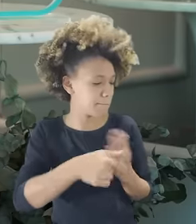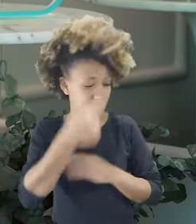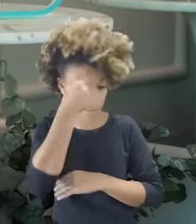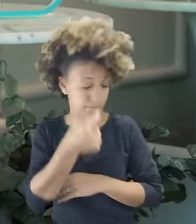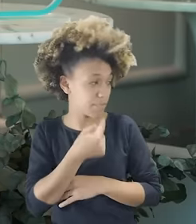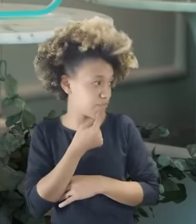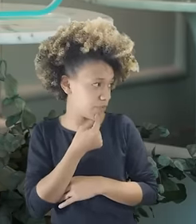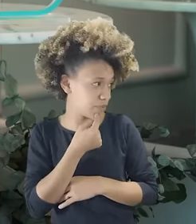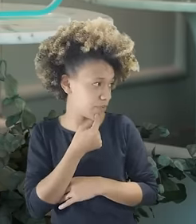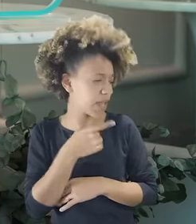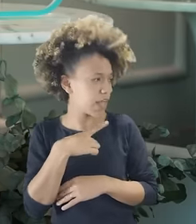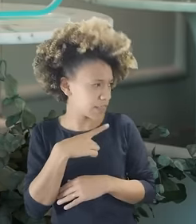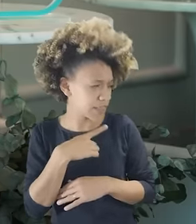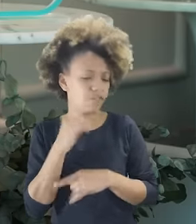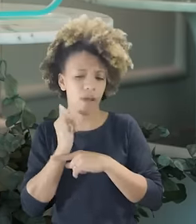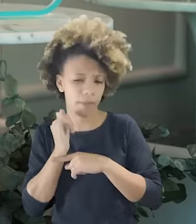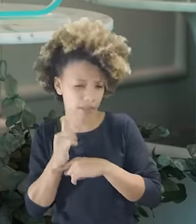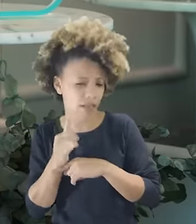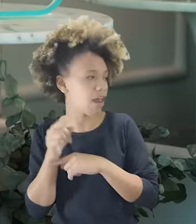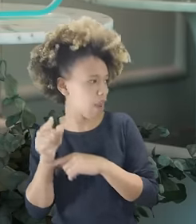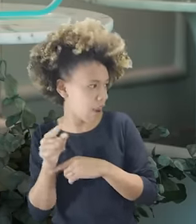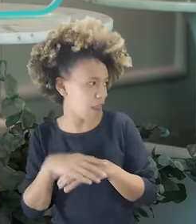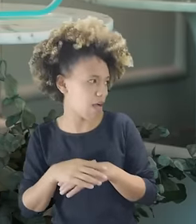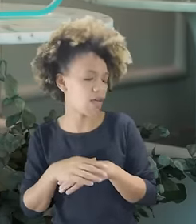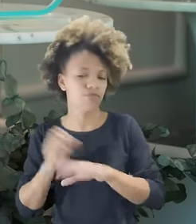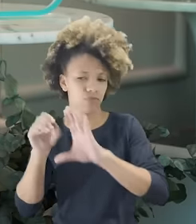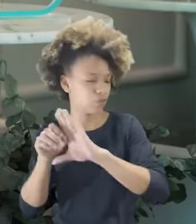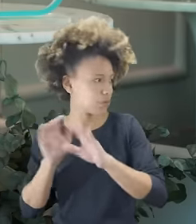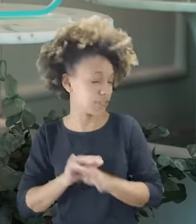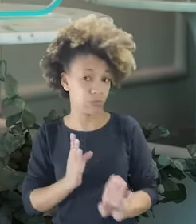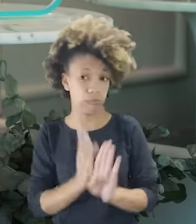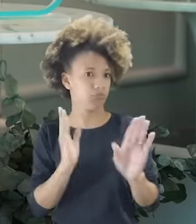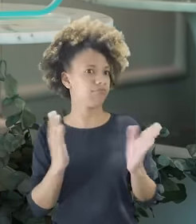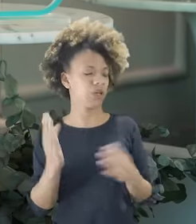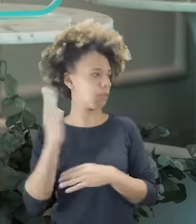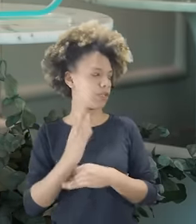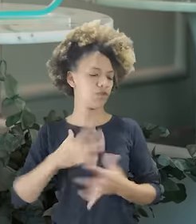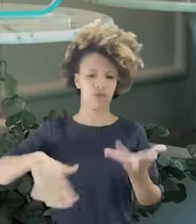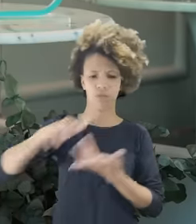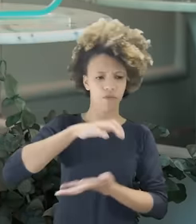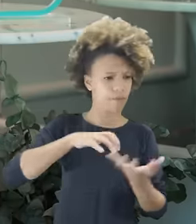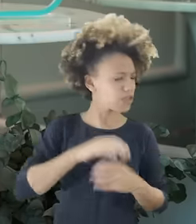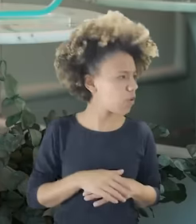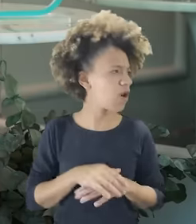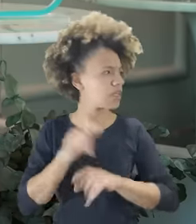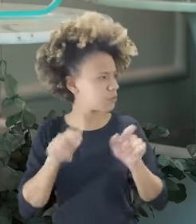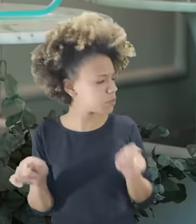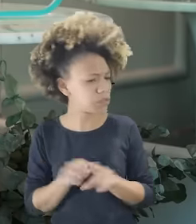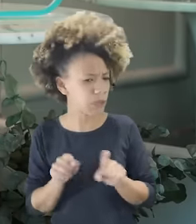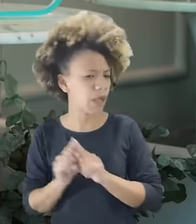personalidade teve aquela matéria no Fantástico que foi uma matéria que chocou o Brasil o Brasil se movimentou muita gente